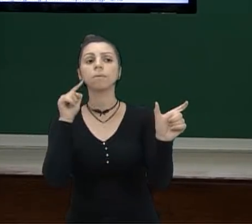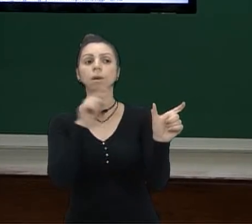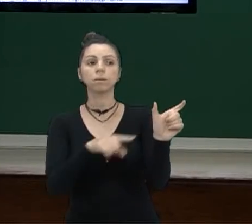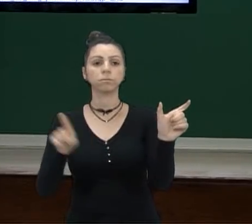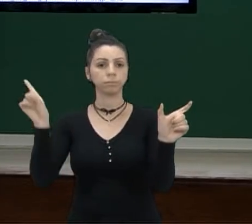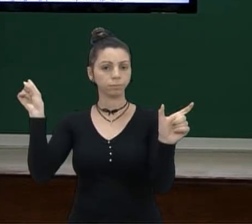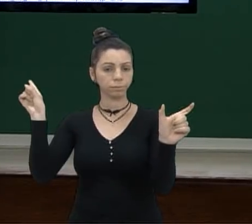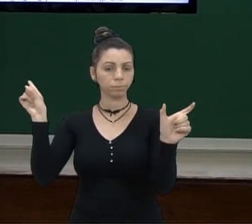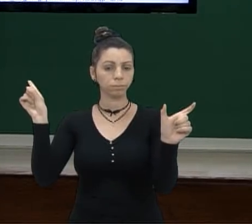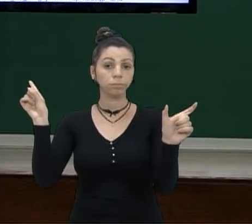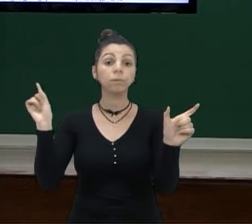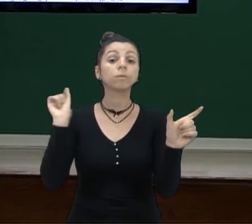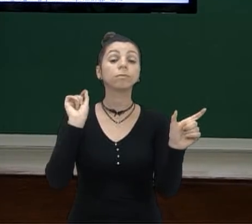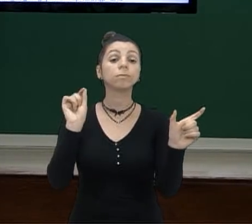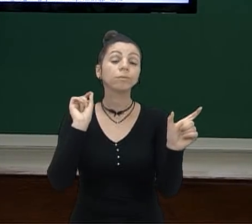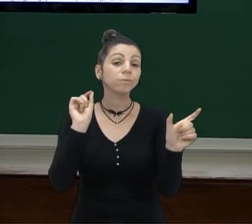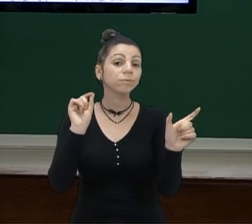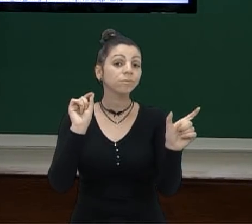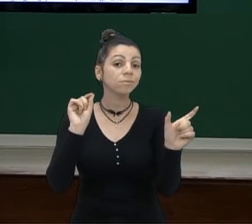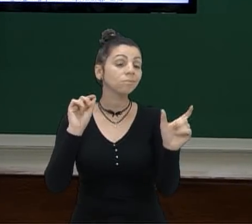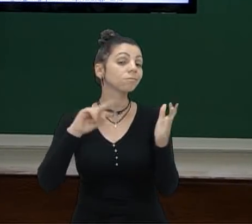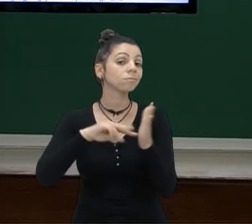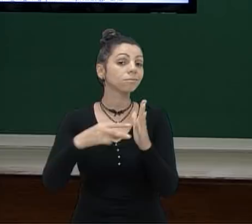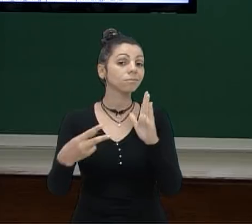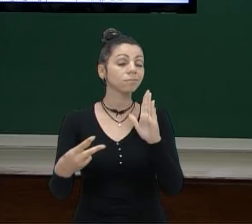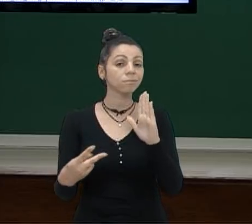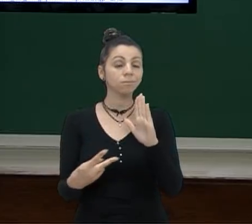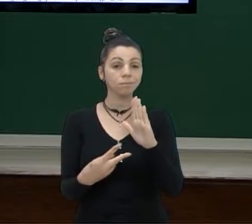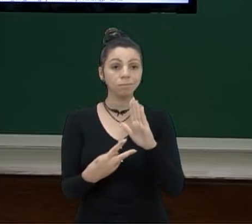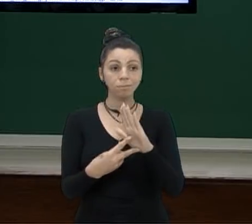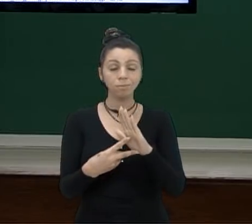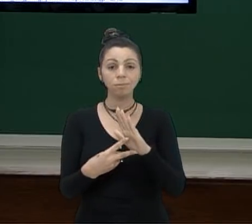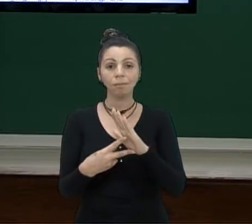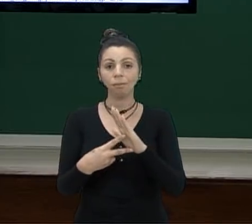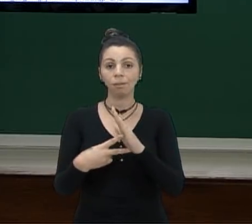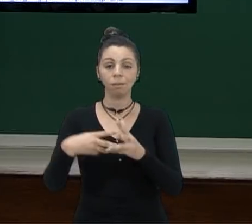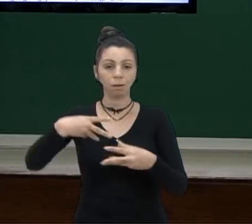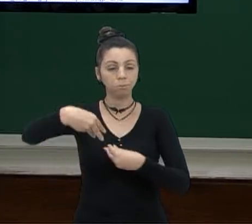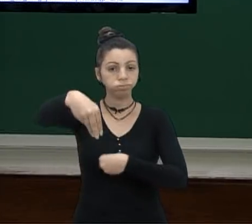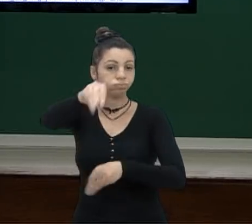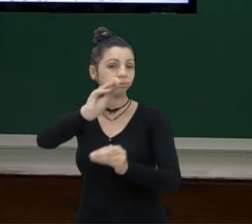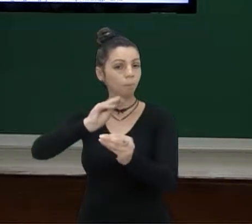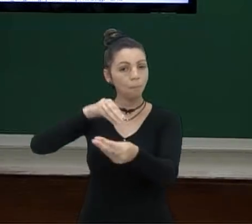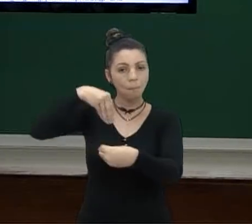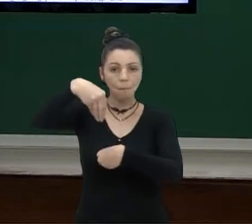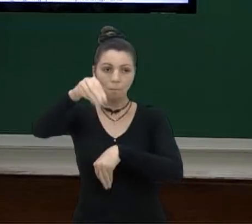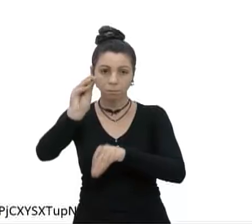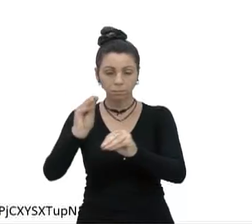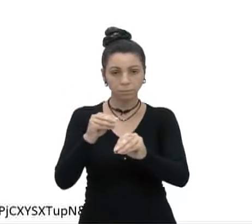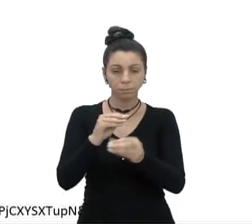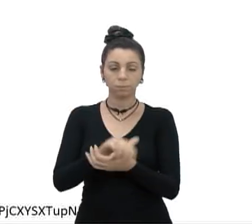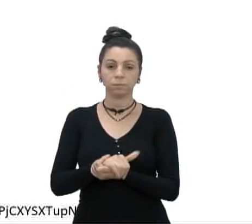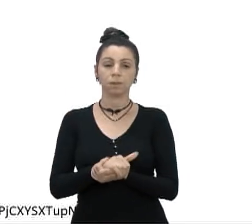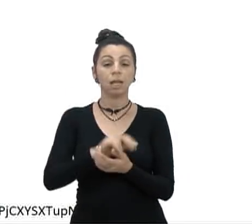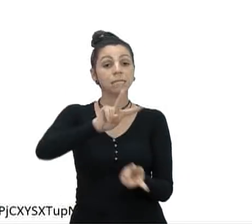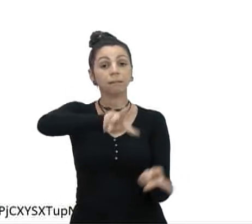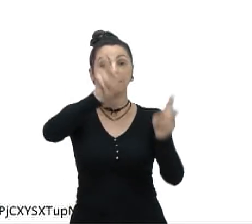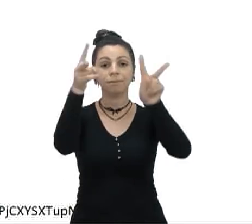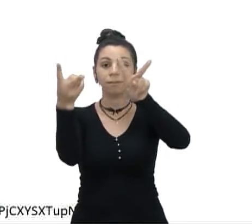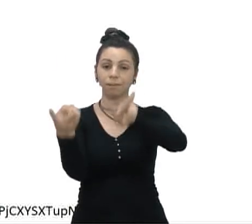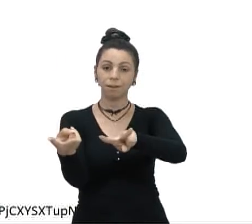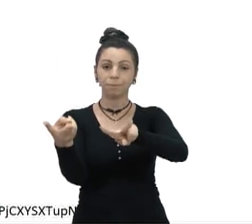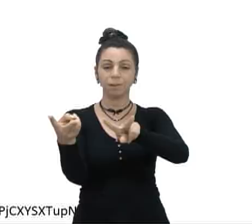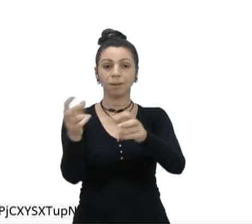volatilidade? Volatilidade está relacionado a ser volátil. O que é volátil? É quando um material no